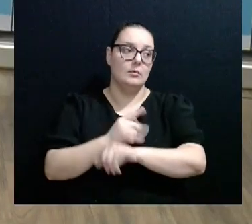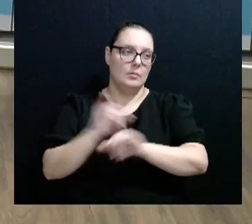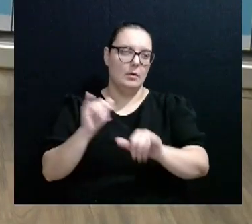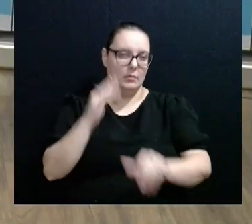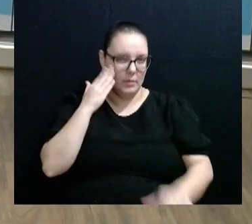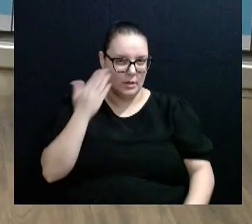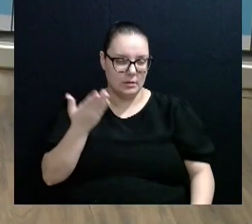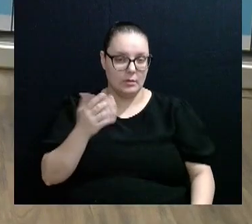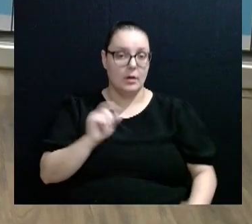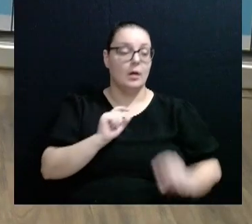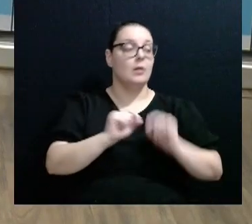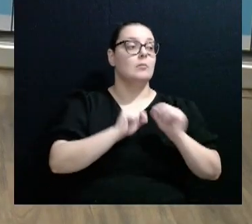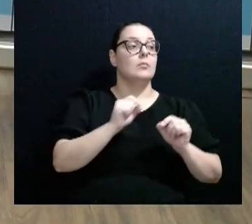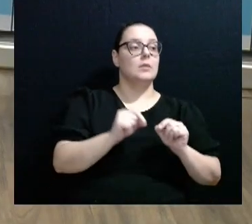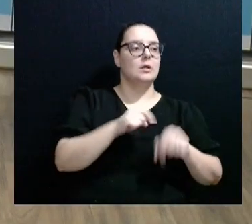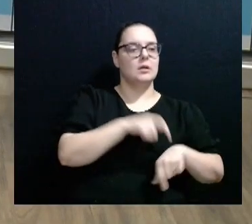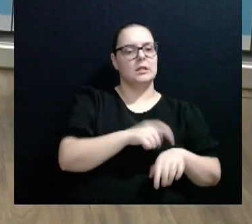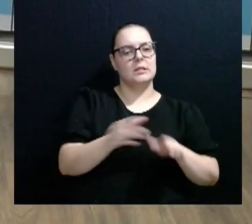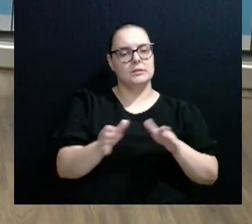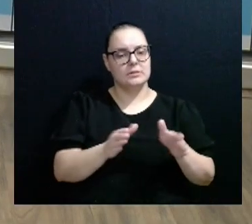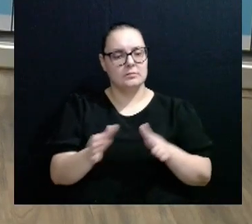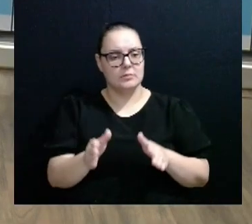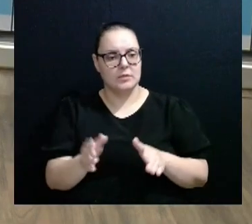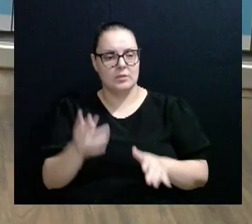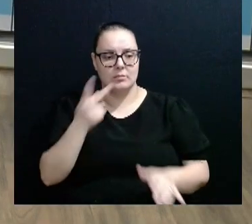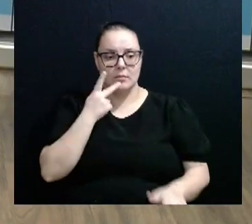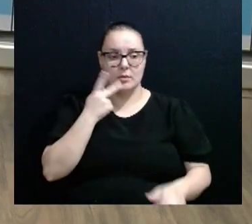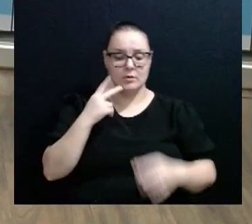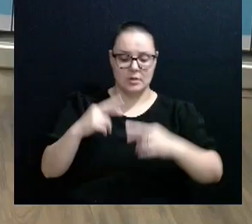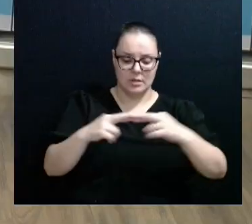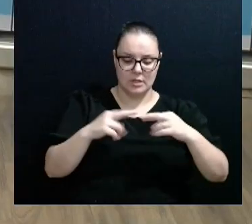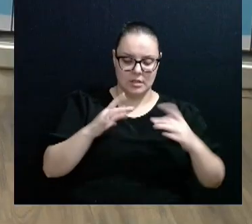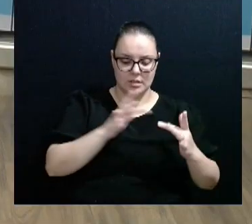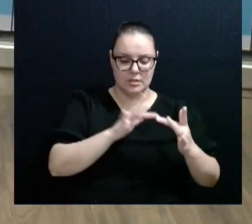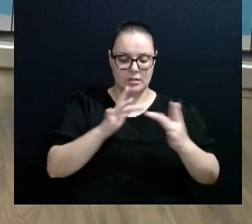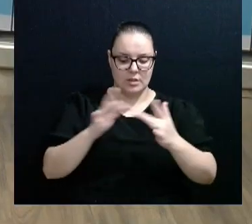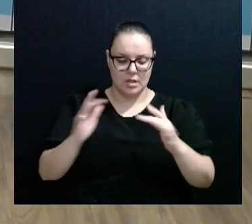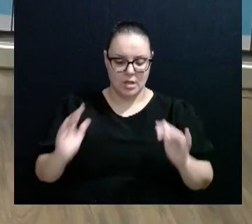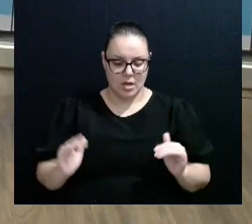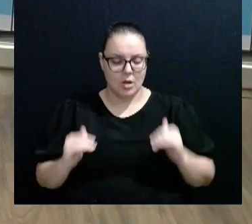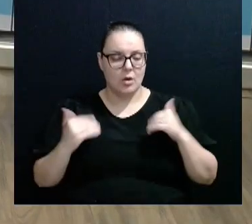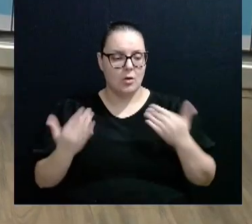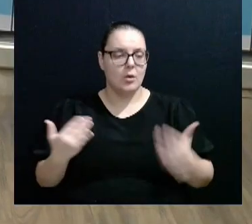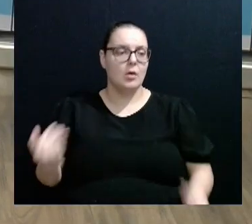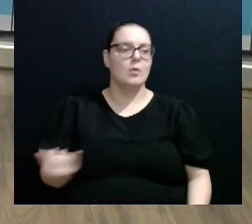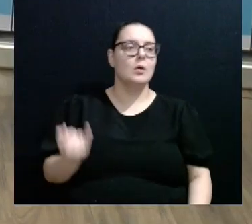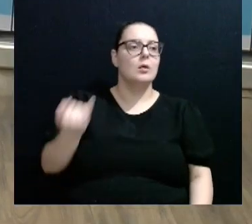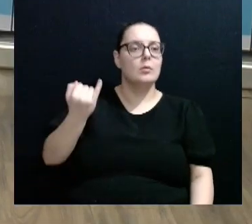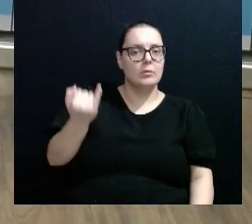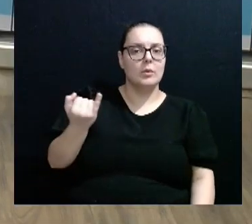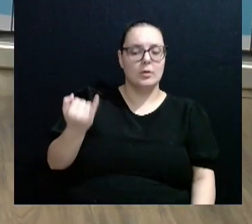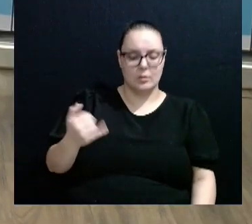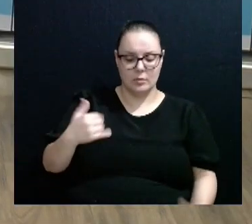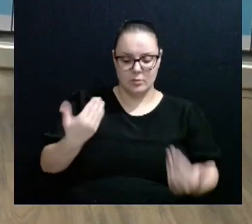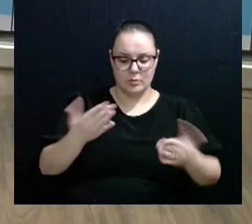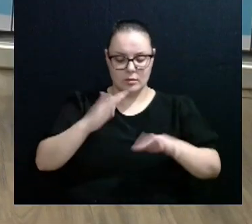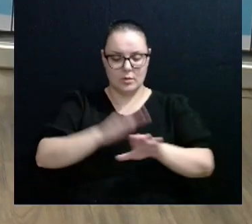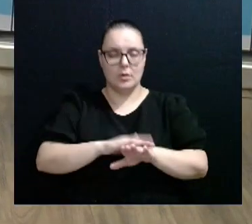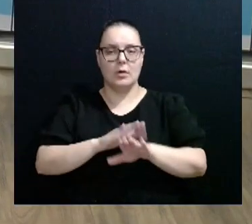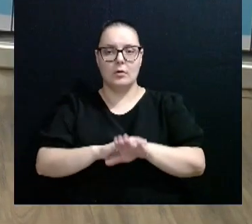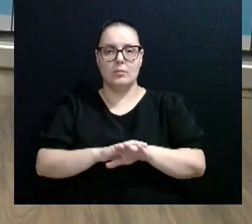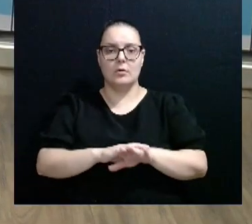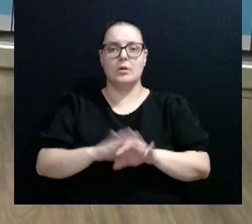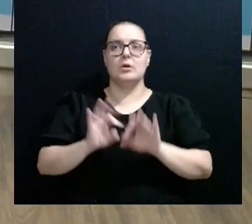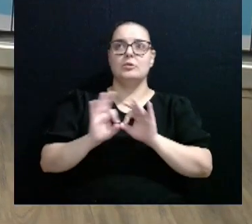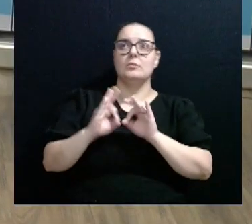está nessa situação, por falar em rede de contatos, qual que é a importância ou qual que é a função de familiares,